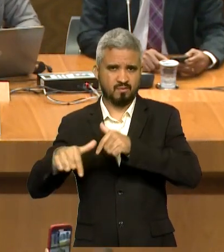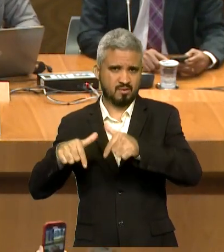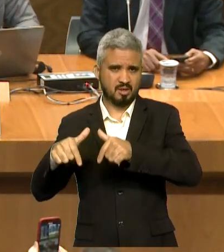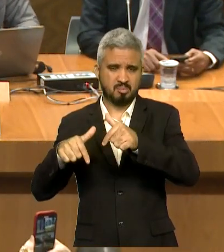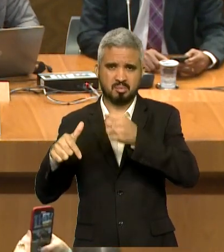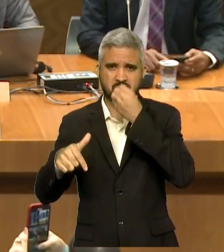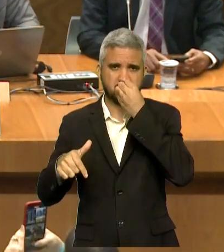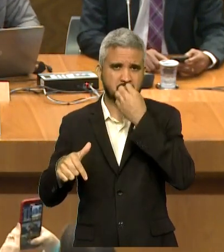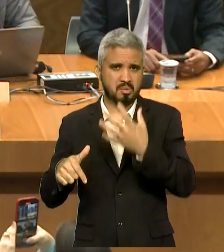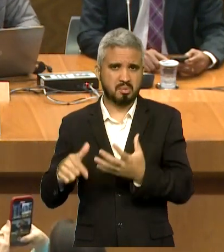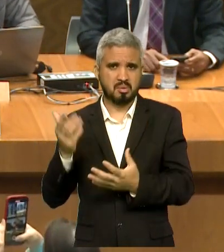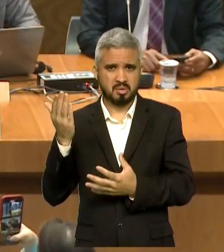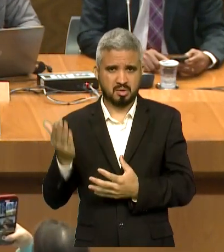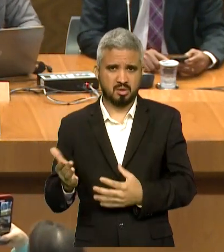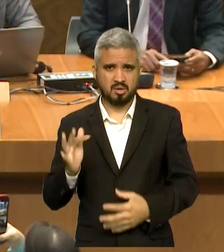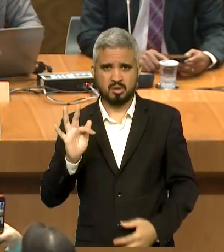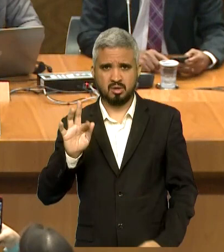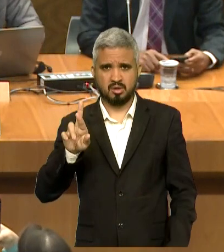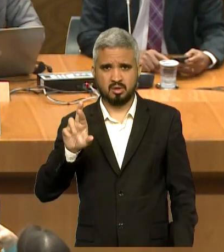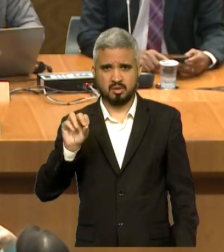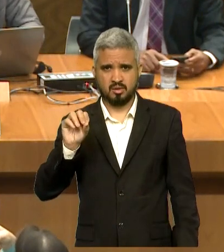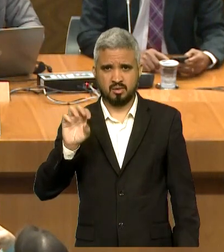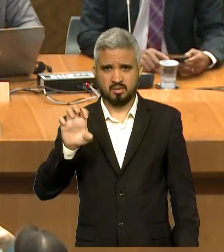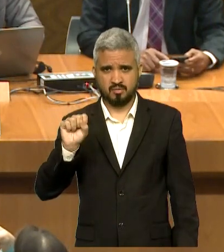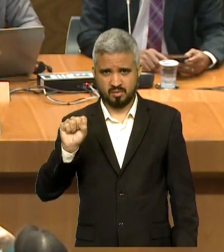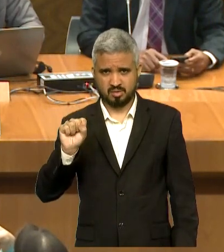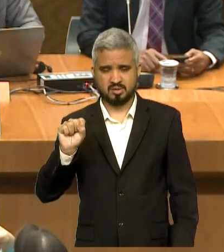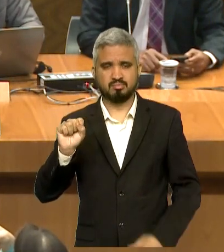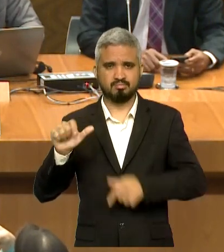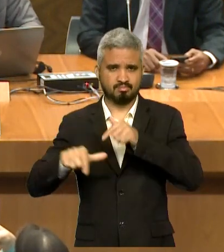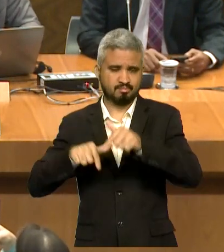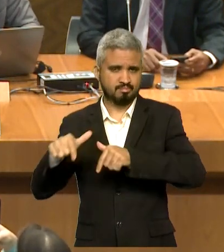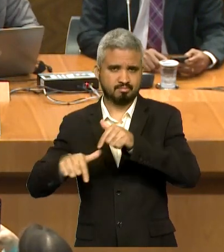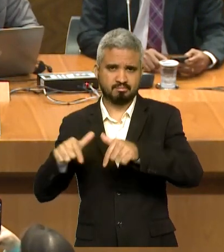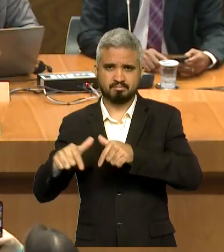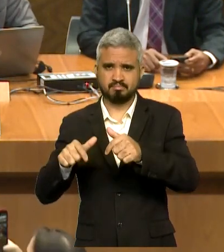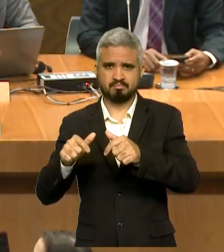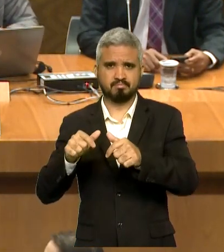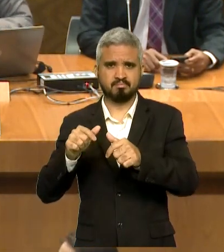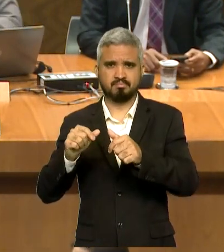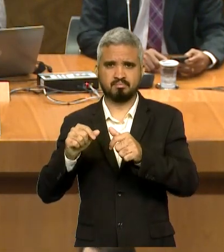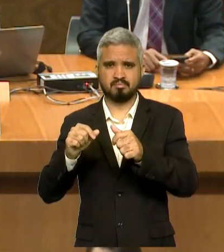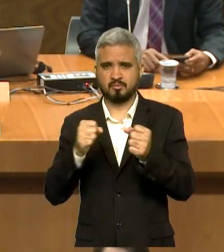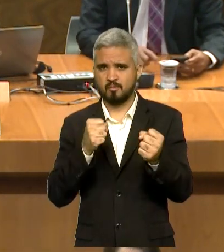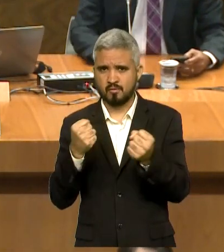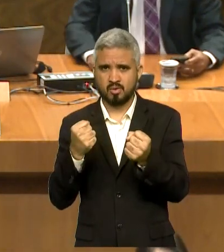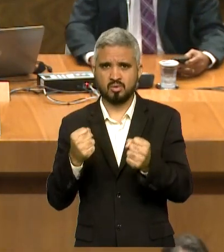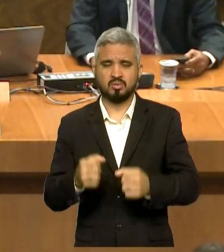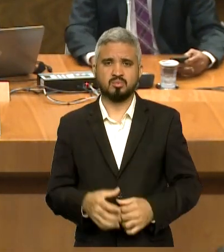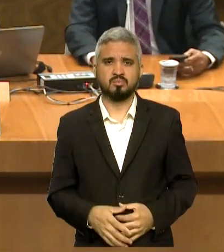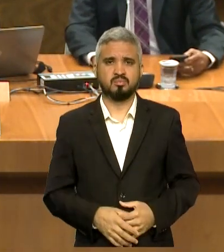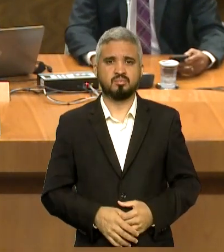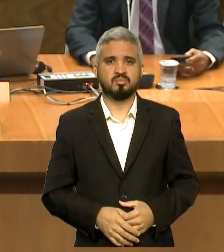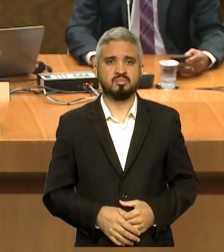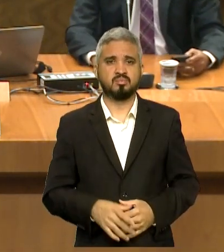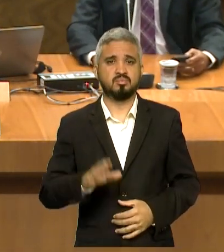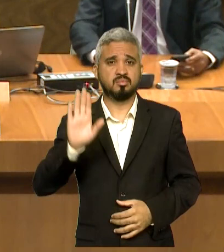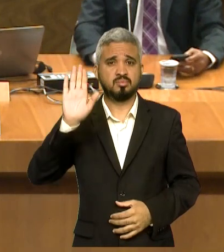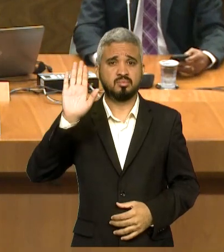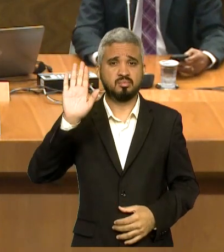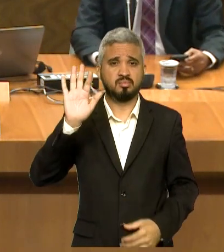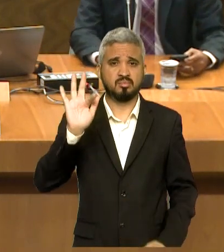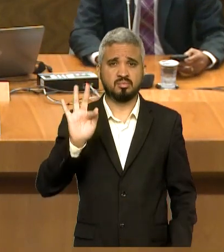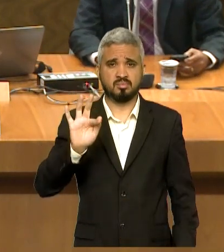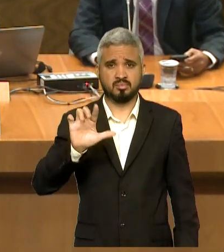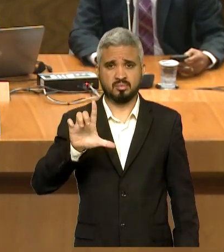forte, social, e tenho certeza que ele vai fazer um grande trabalho. Presidente. Presidente, deputado Florencio também pede a